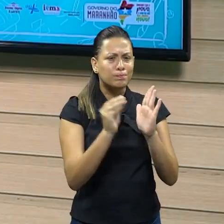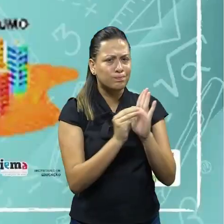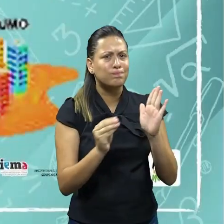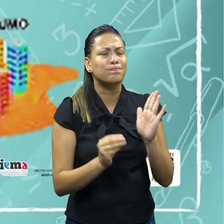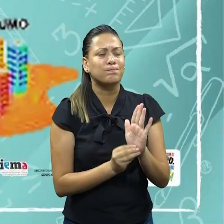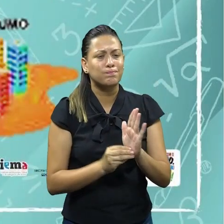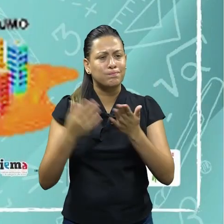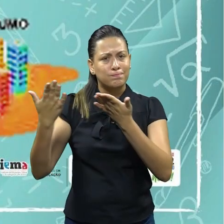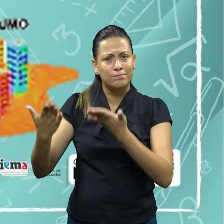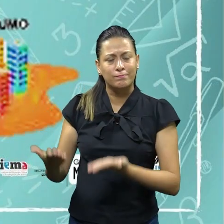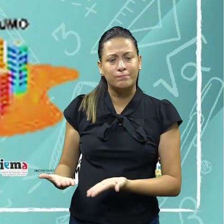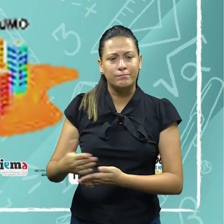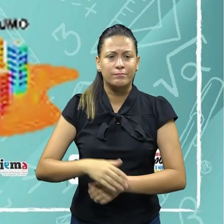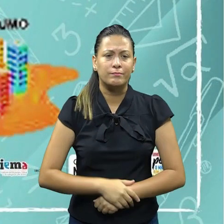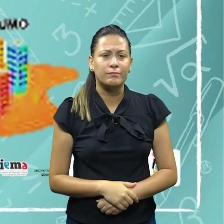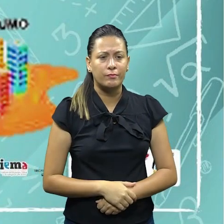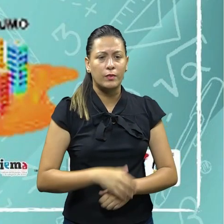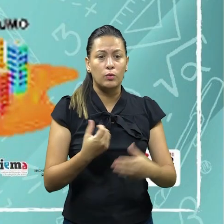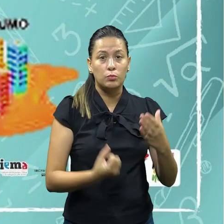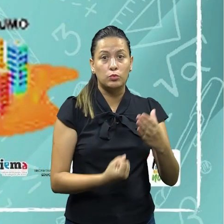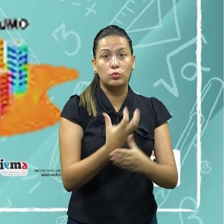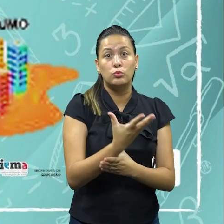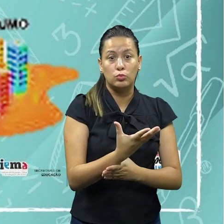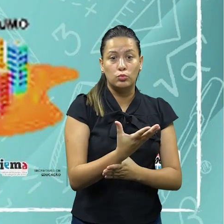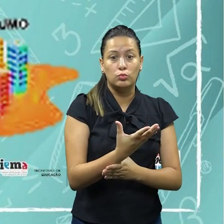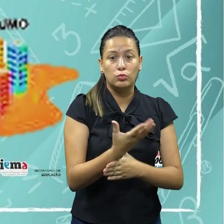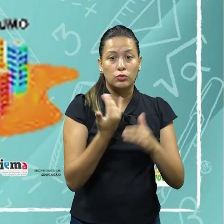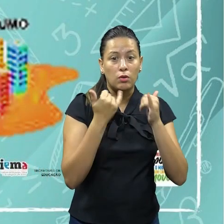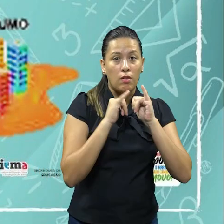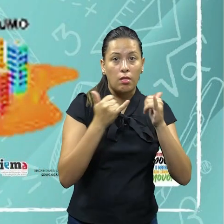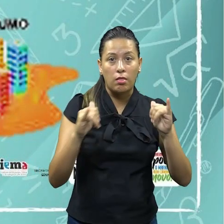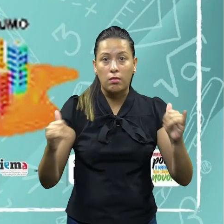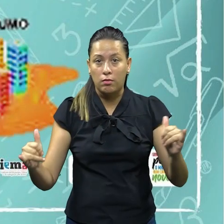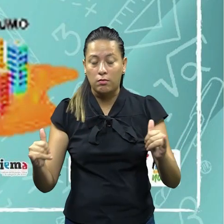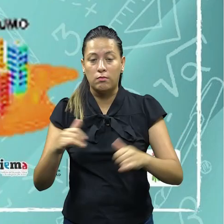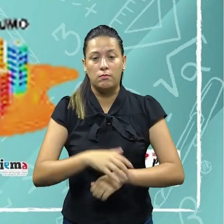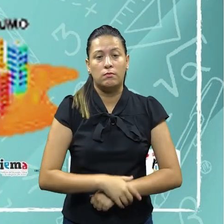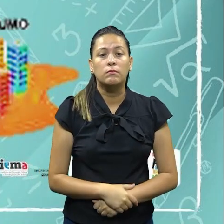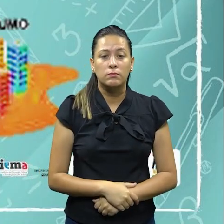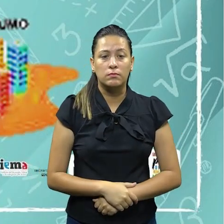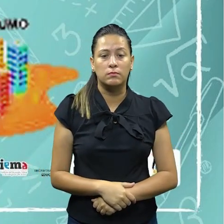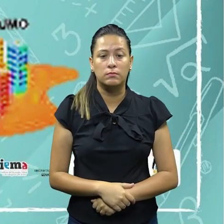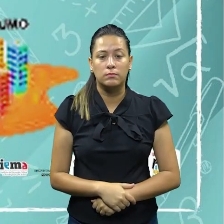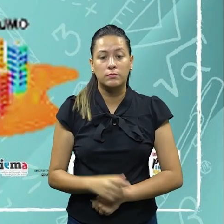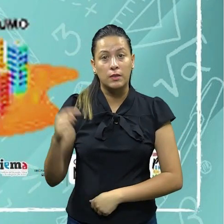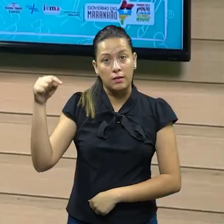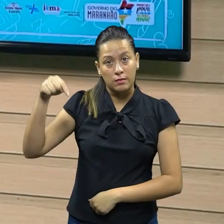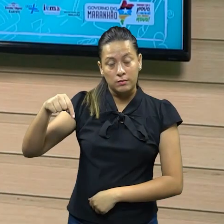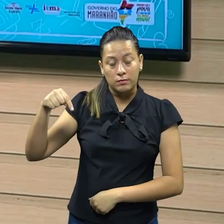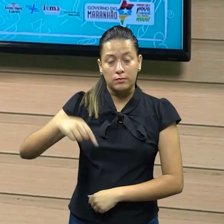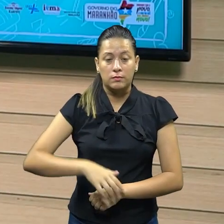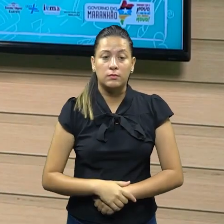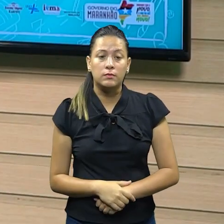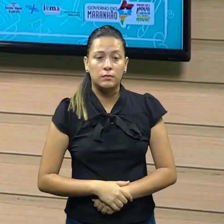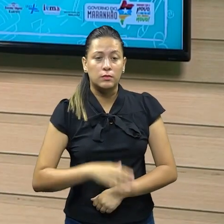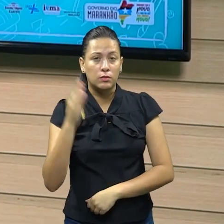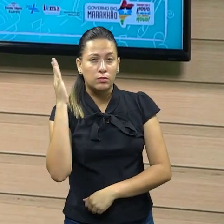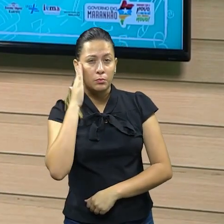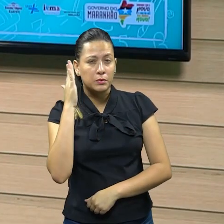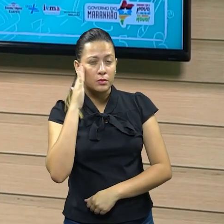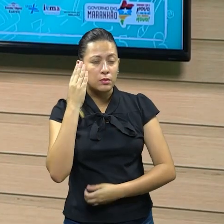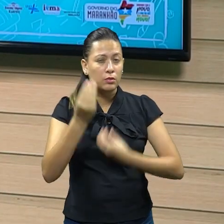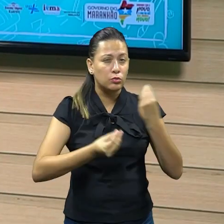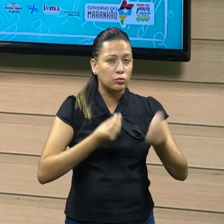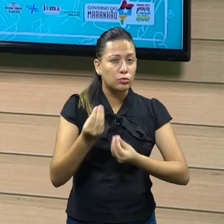tá? Geração, transmissão e distribuição. Aqui nós vamos entender o caminho